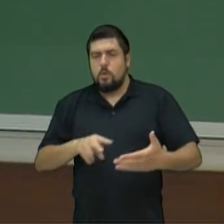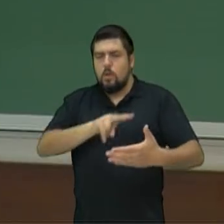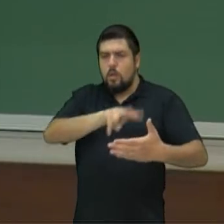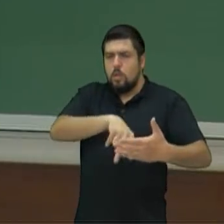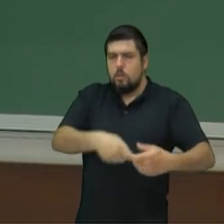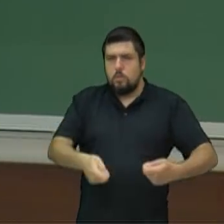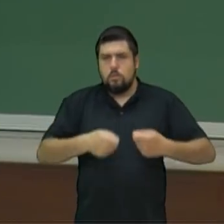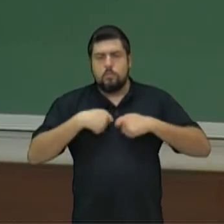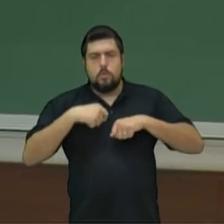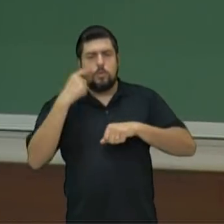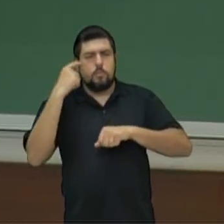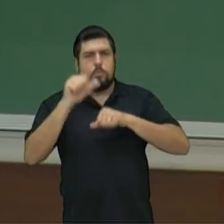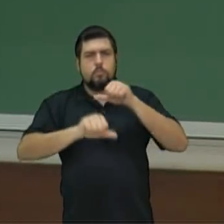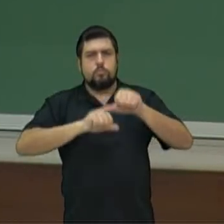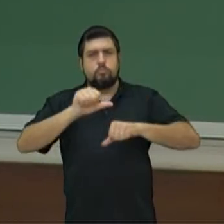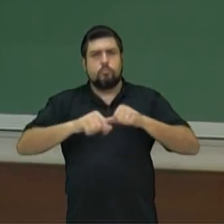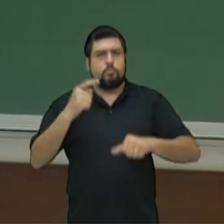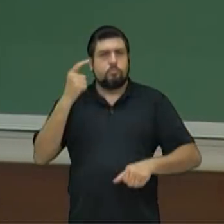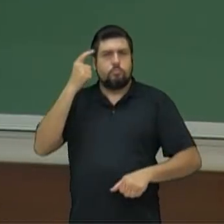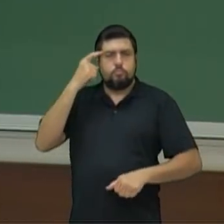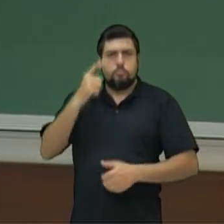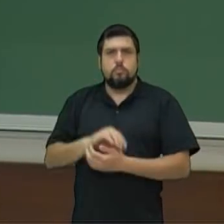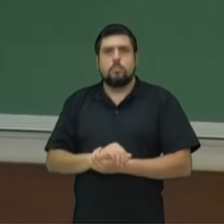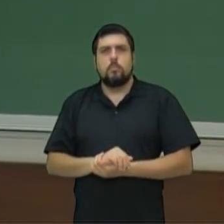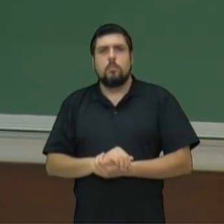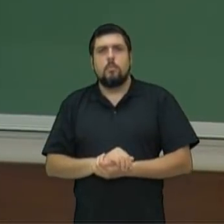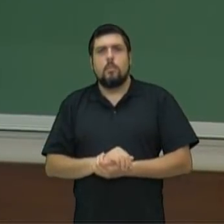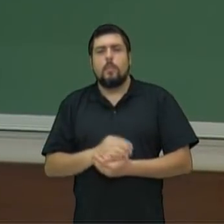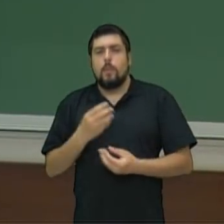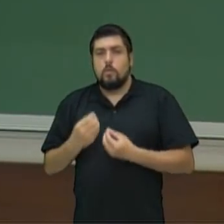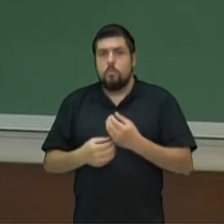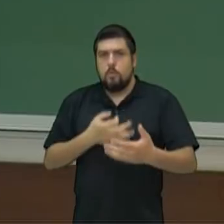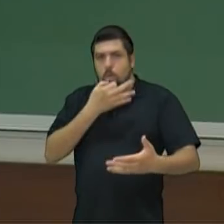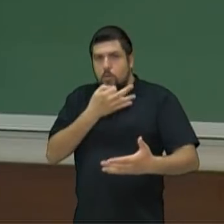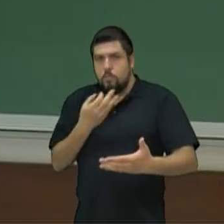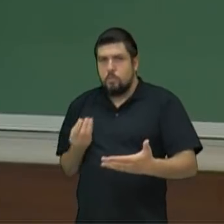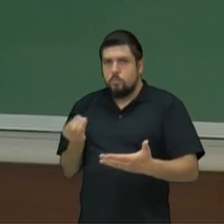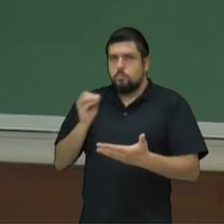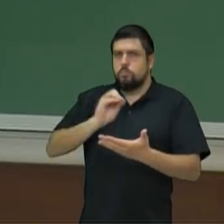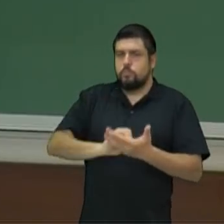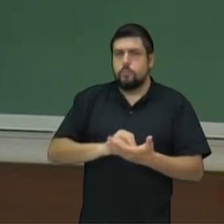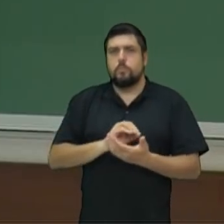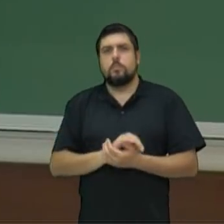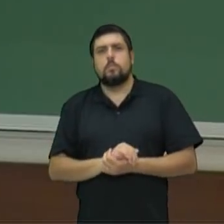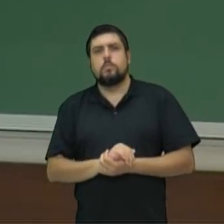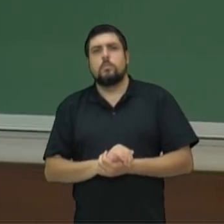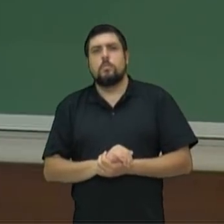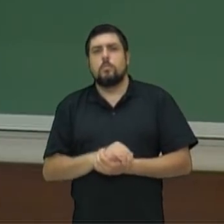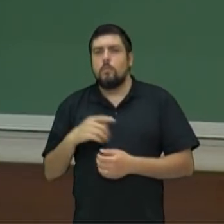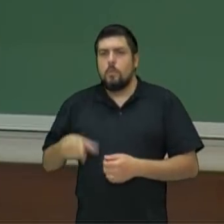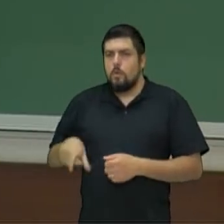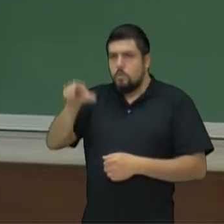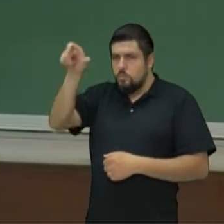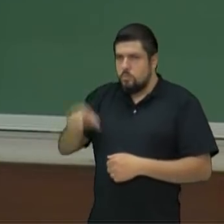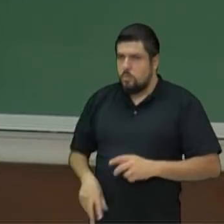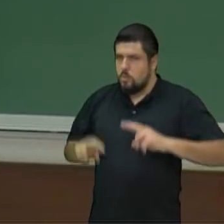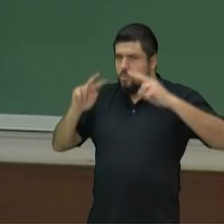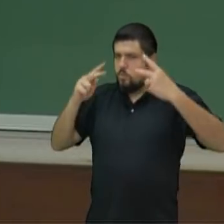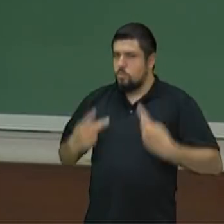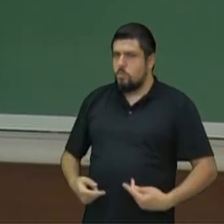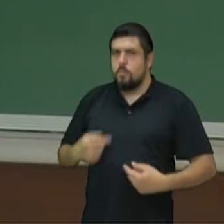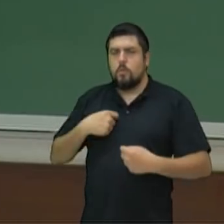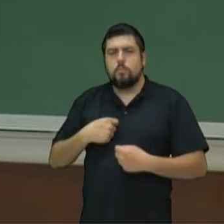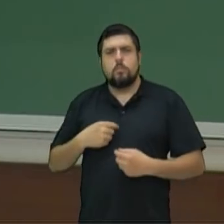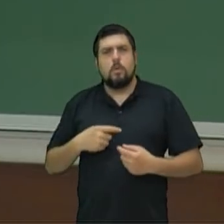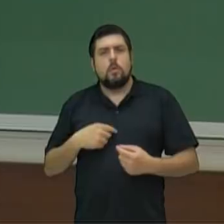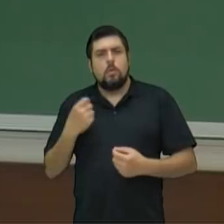certo? E aqui ele começa a colocar a opinião dele. Colocou a opinião dele e a tese, ok? Os seres humanos, é surpreendente o alcance que